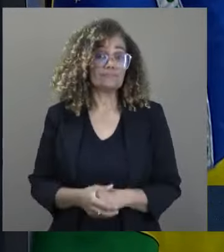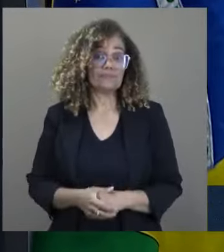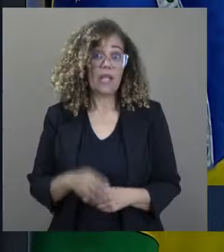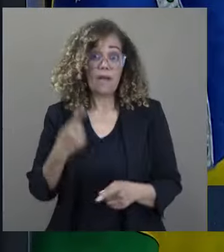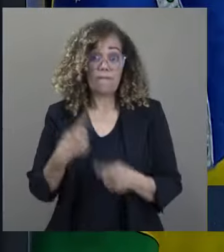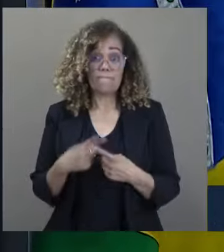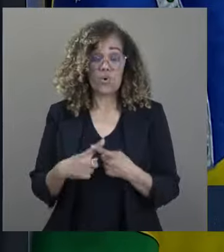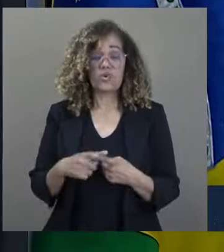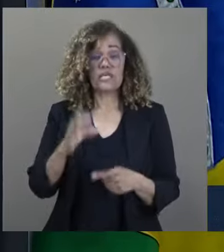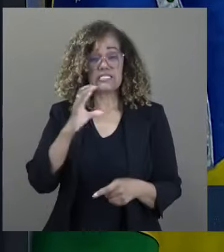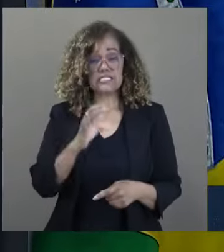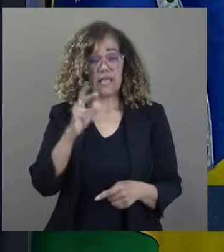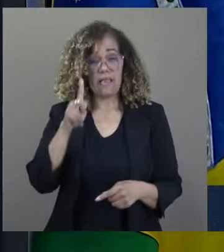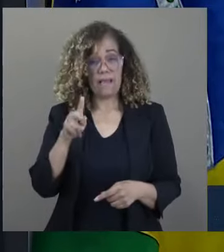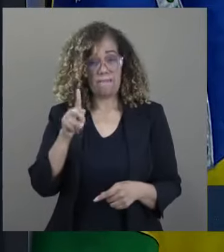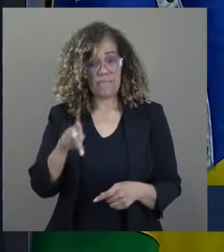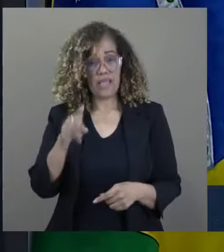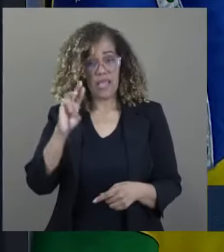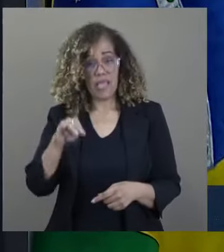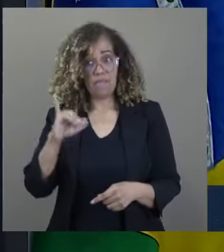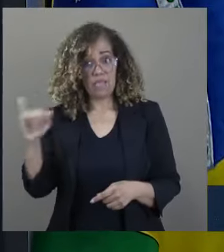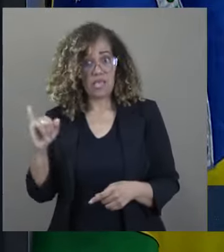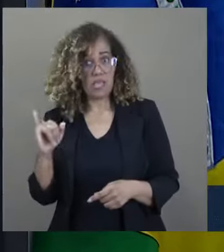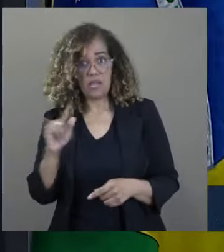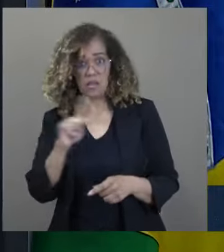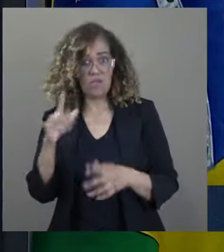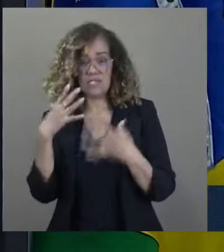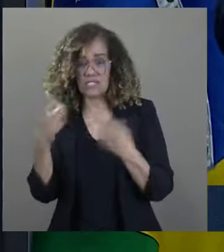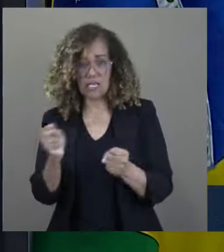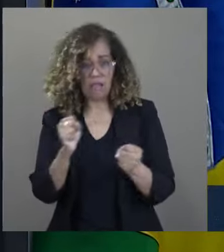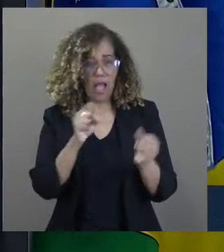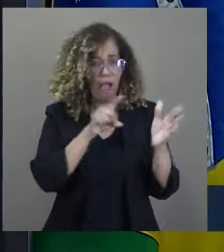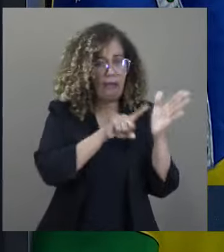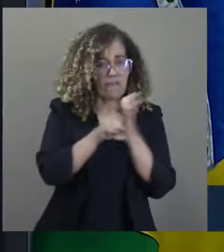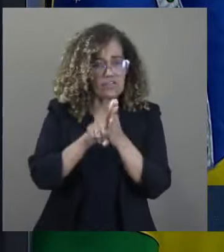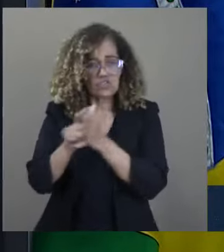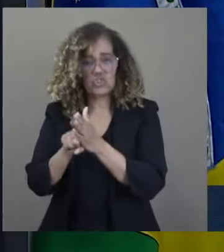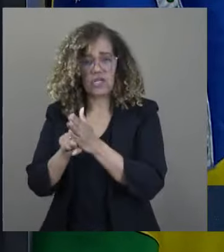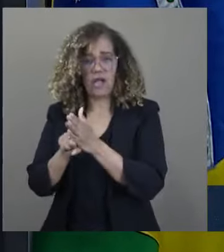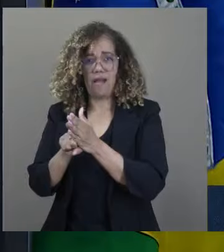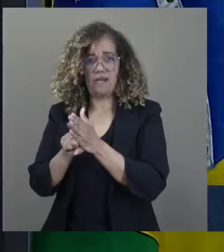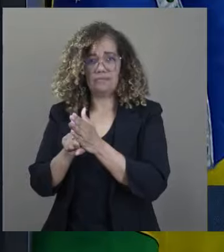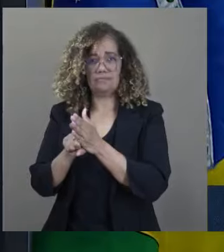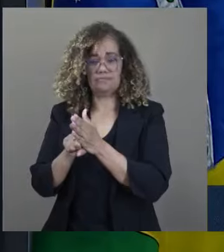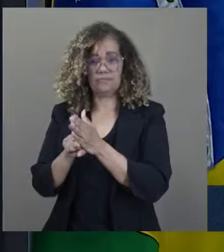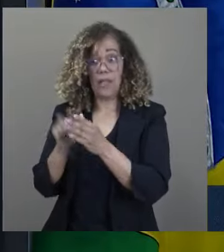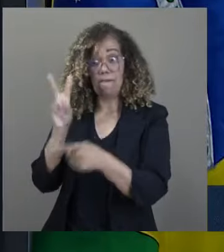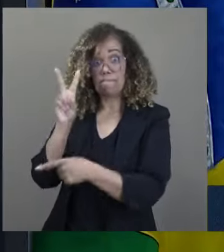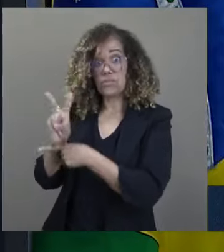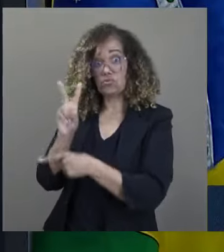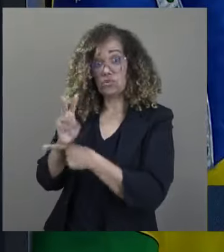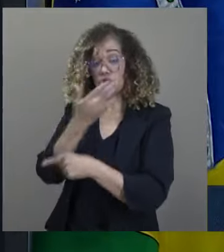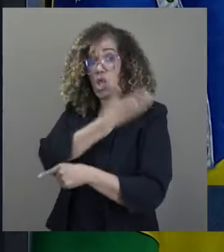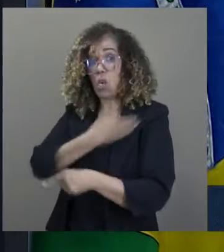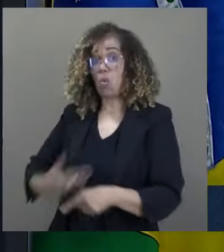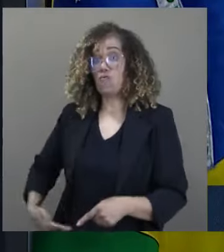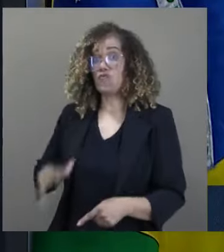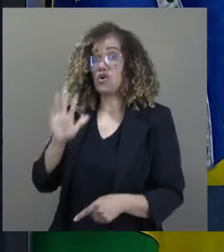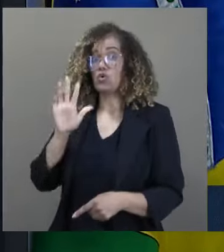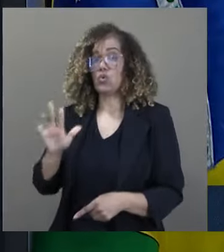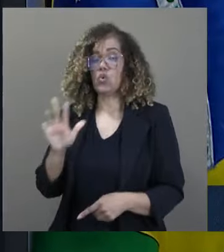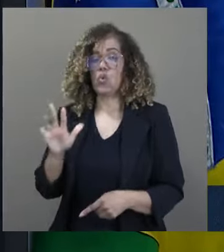durante a CPMI não deixaram a gente investigar, blindaram o governo Lula de todas as formas.